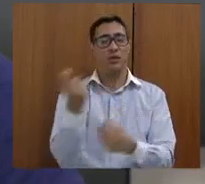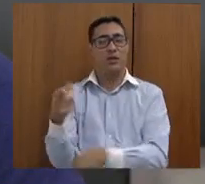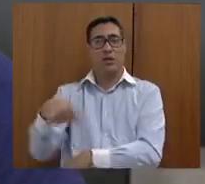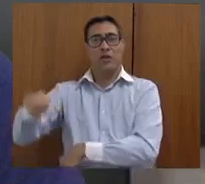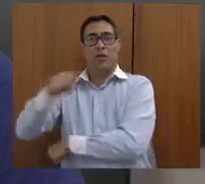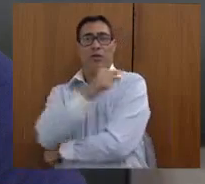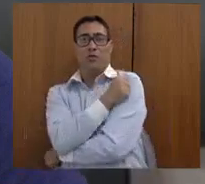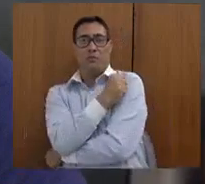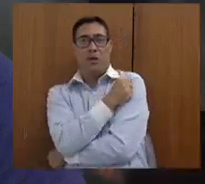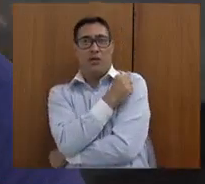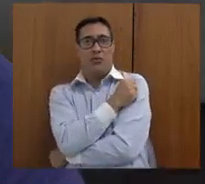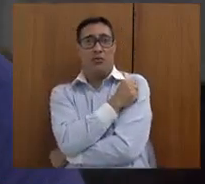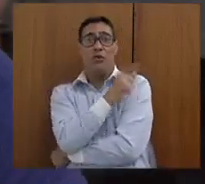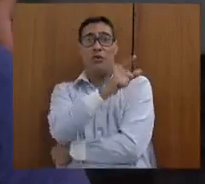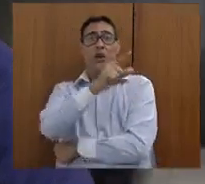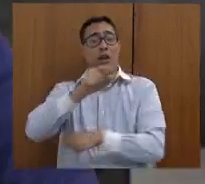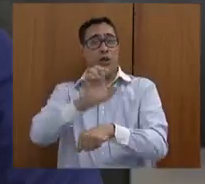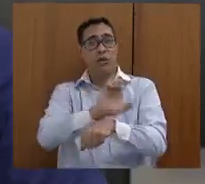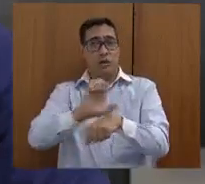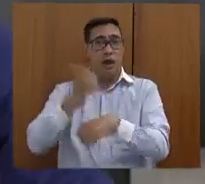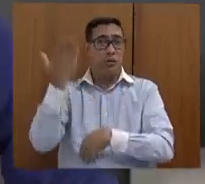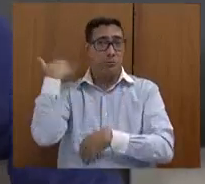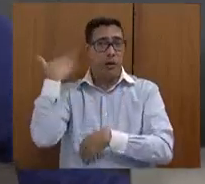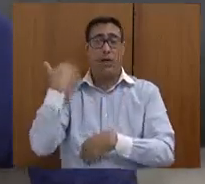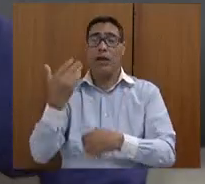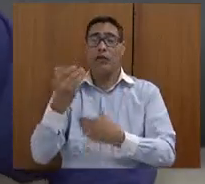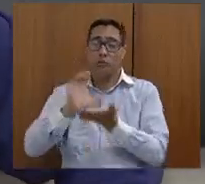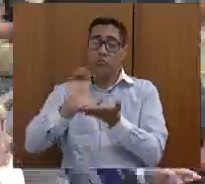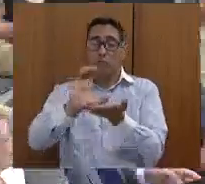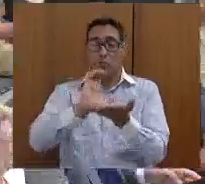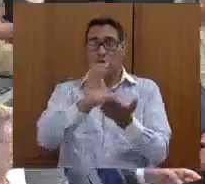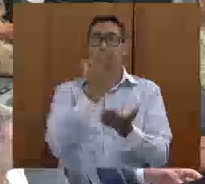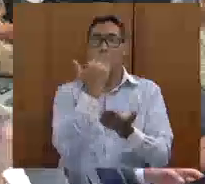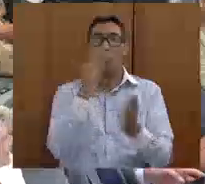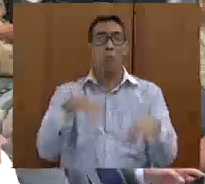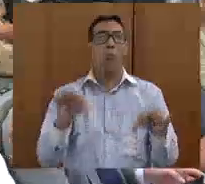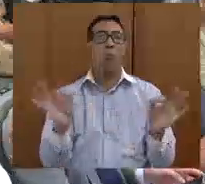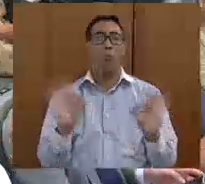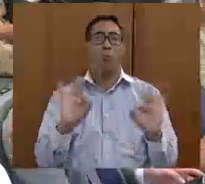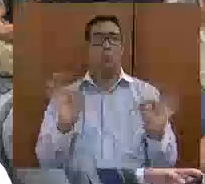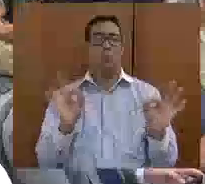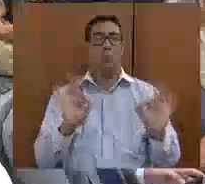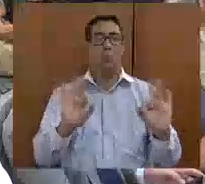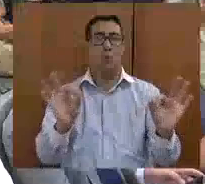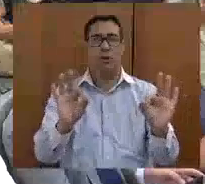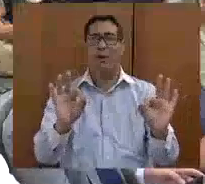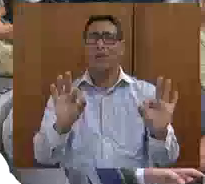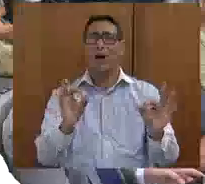lembrado todos os dias que não passar dinheiro de merenda para estudante